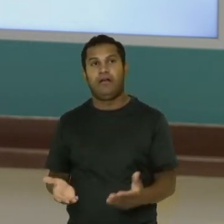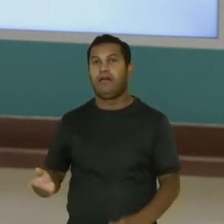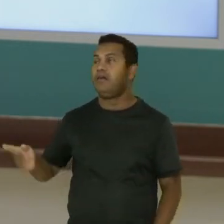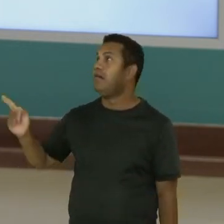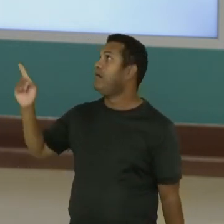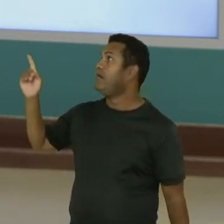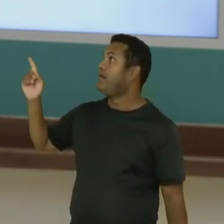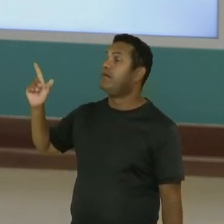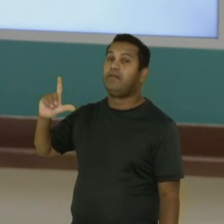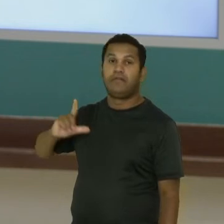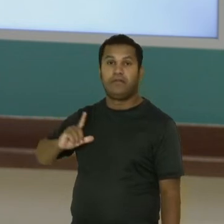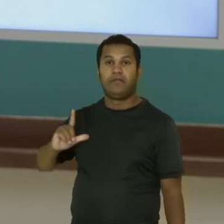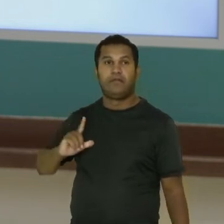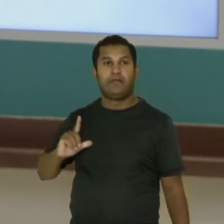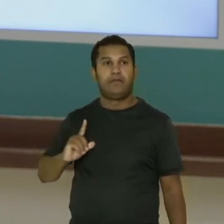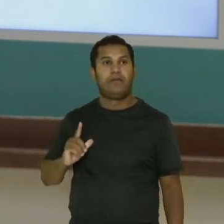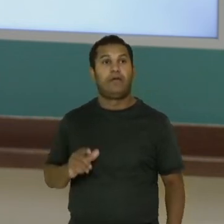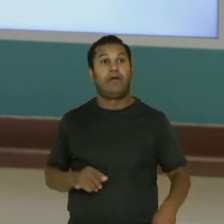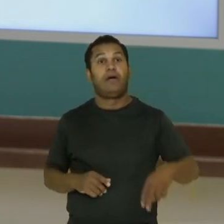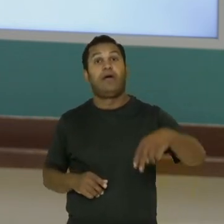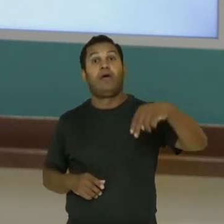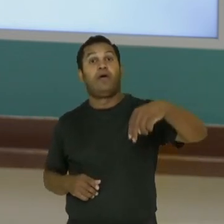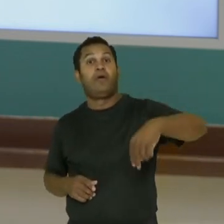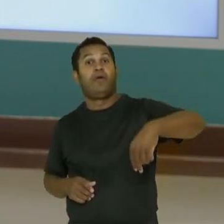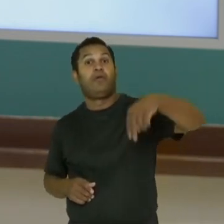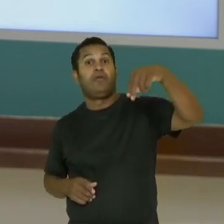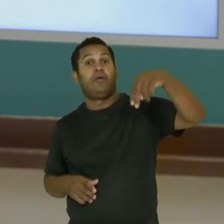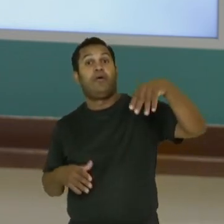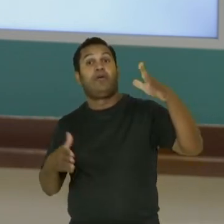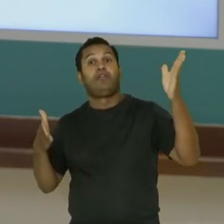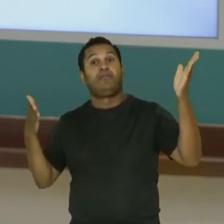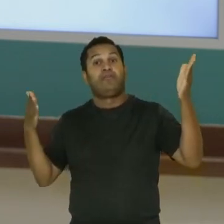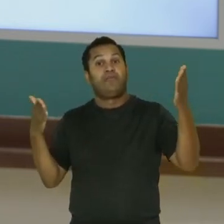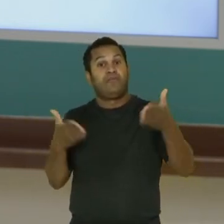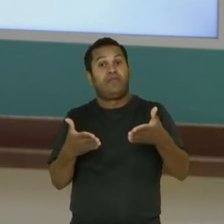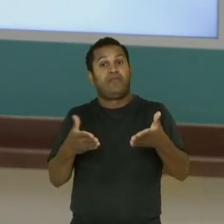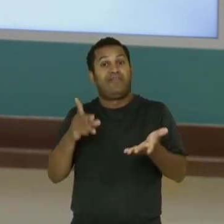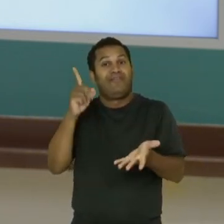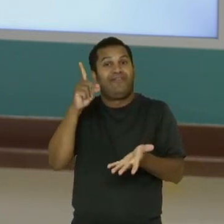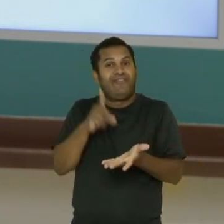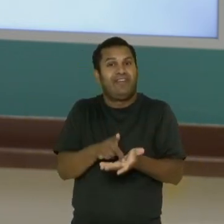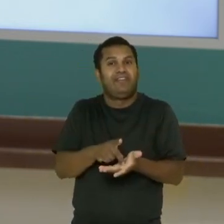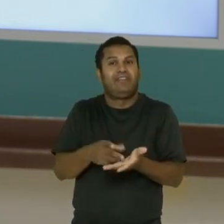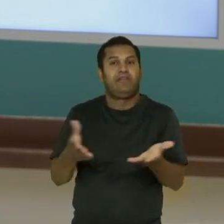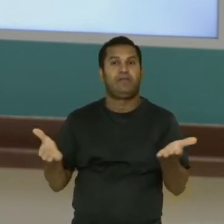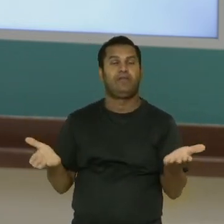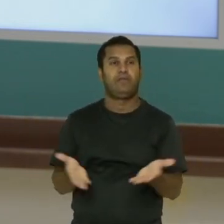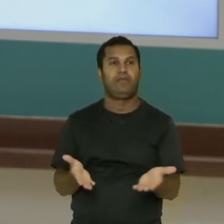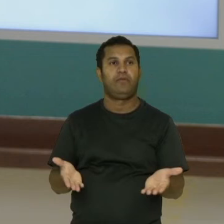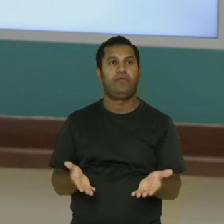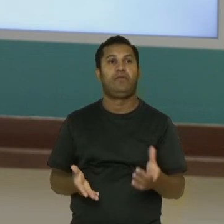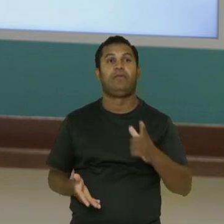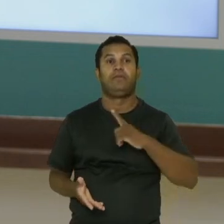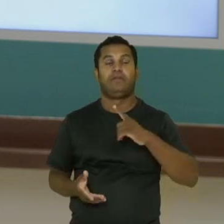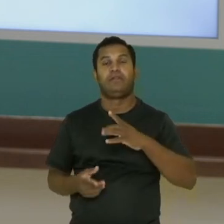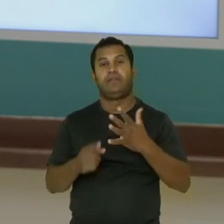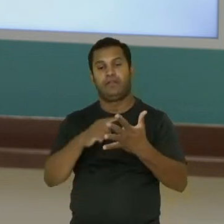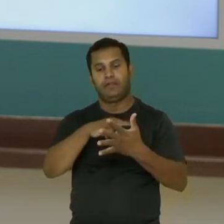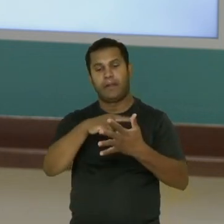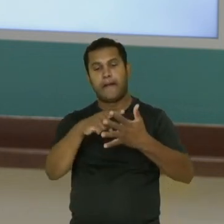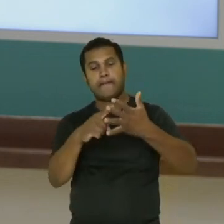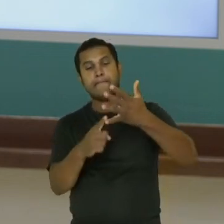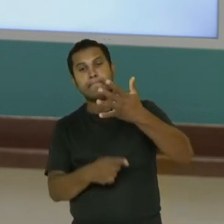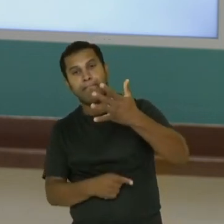é a divisão regional oficial do Brasil? É esta que nós temos aqui, dividida em 5